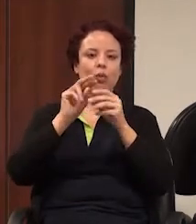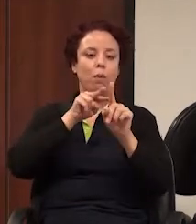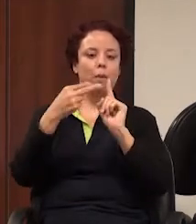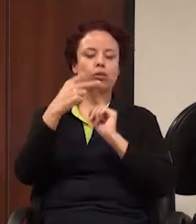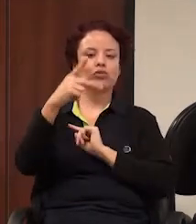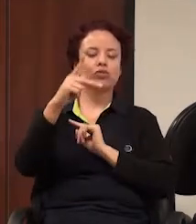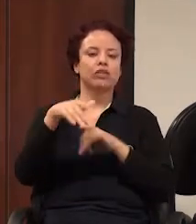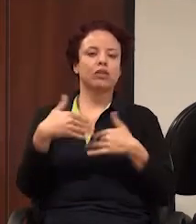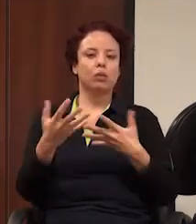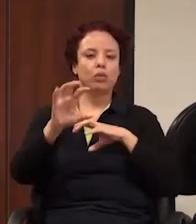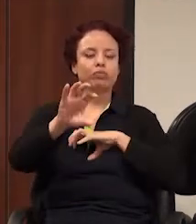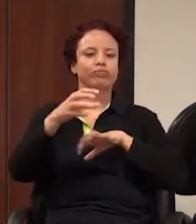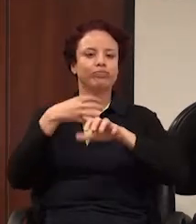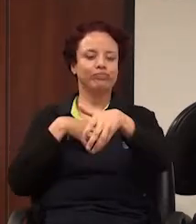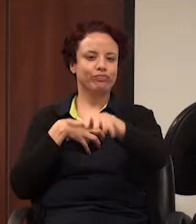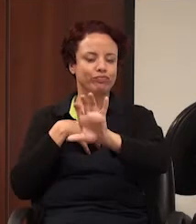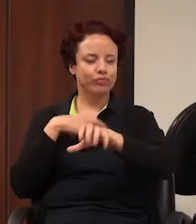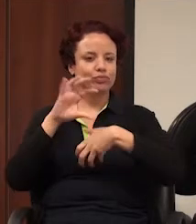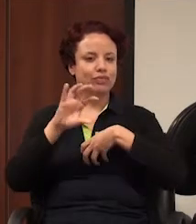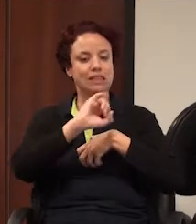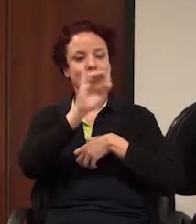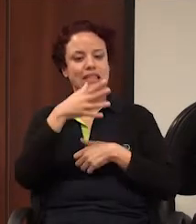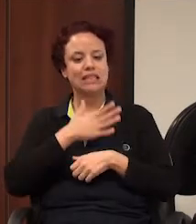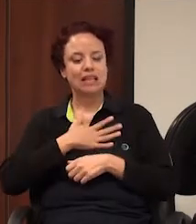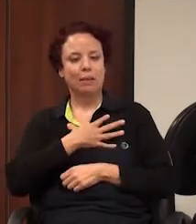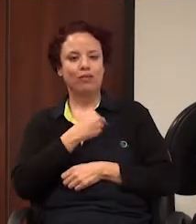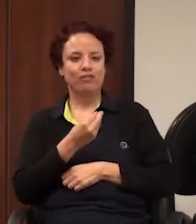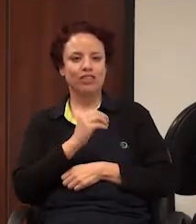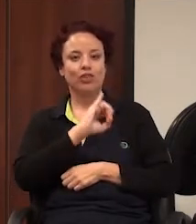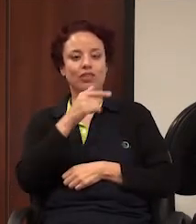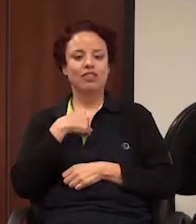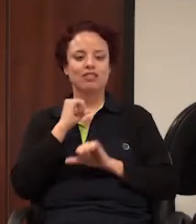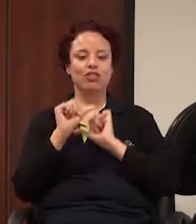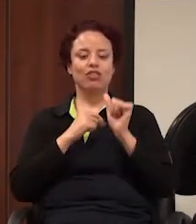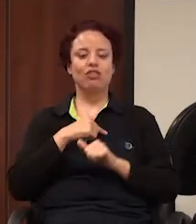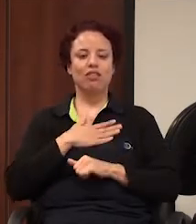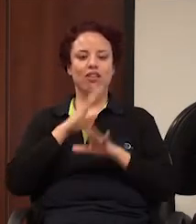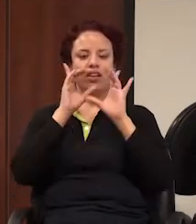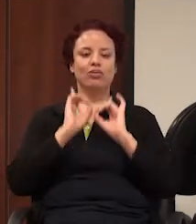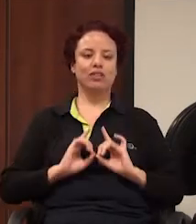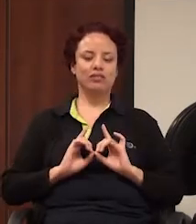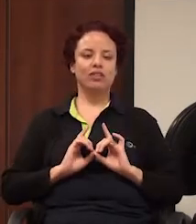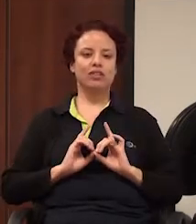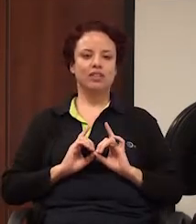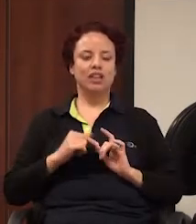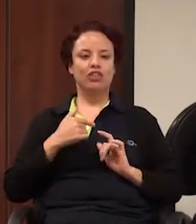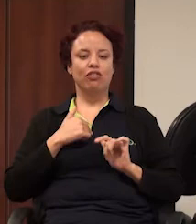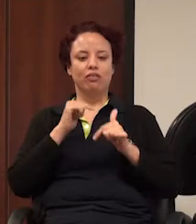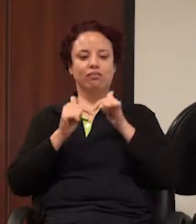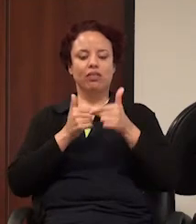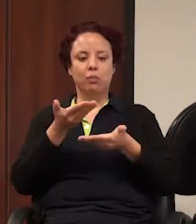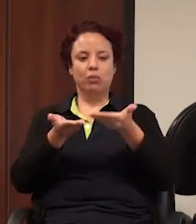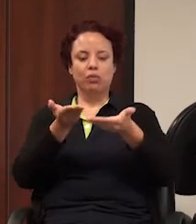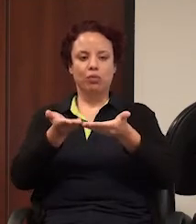se fosse eu ali? E se fosse um filho meu ali? Né? Será que eu estaria trabalhando com ele